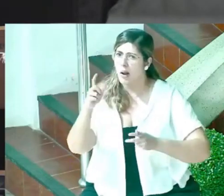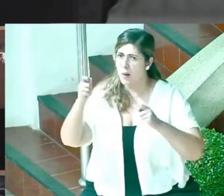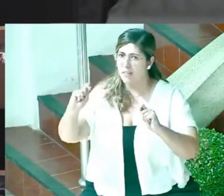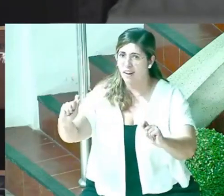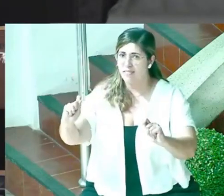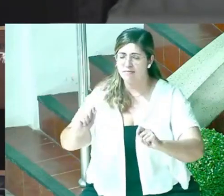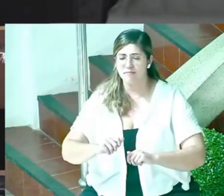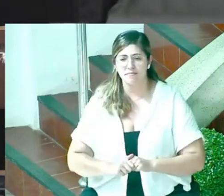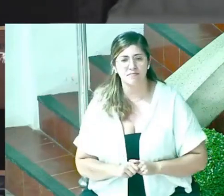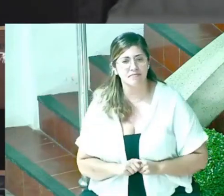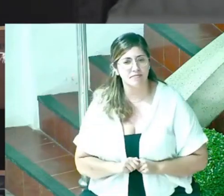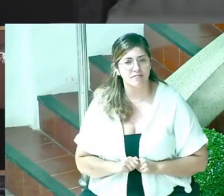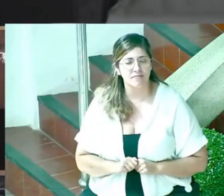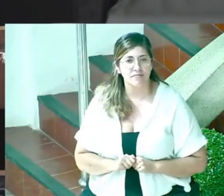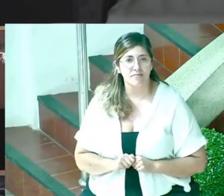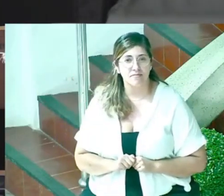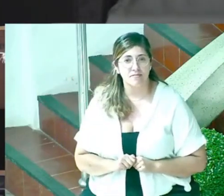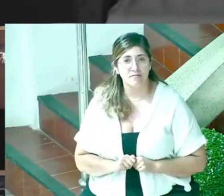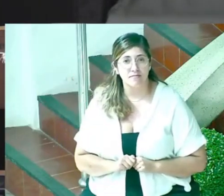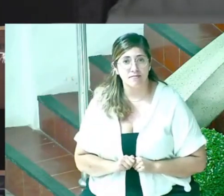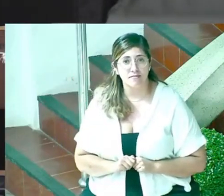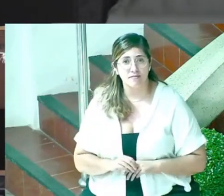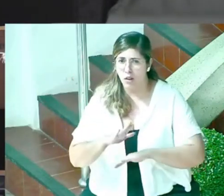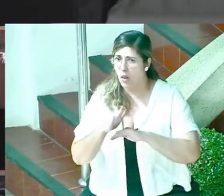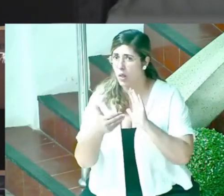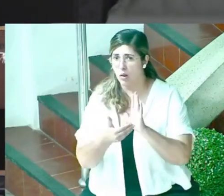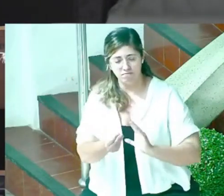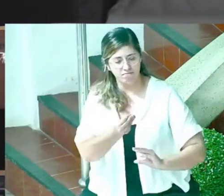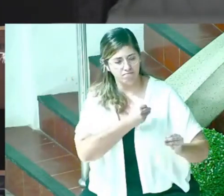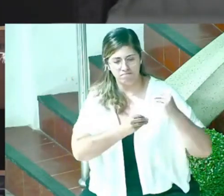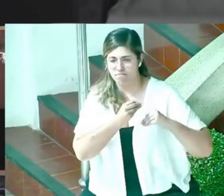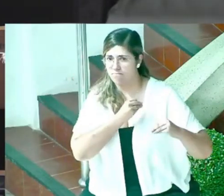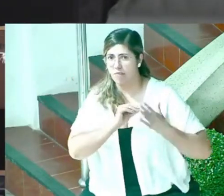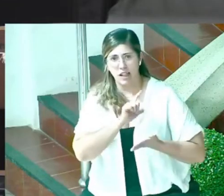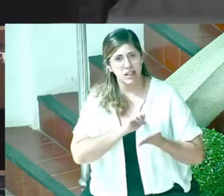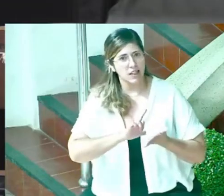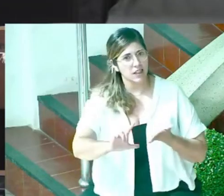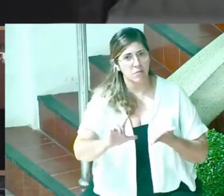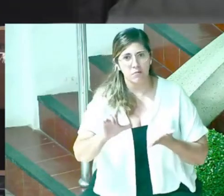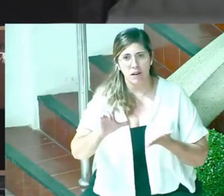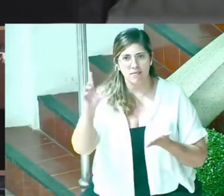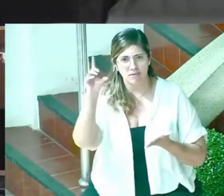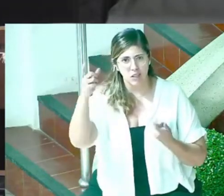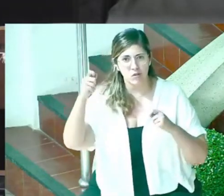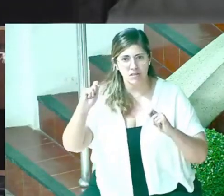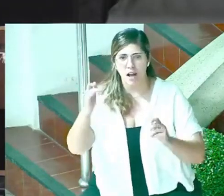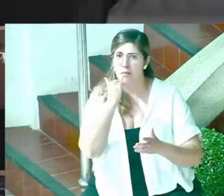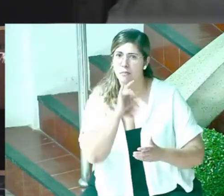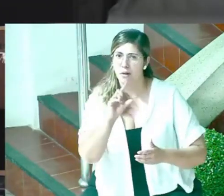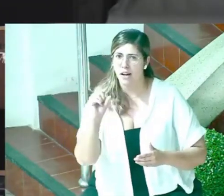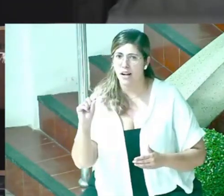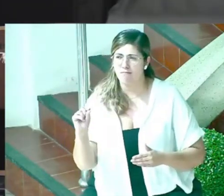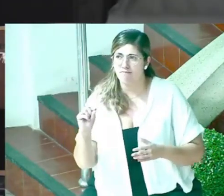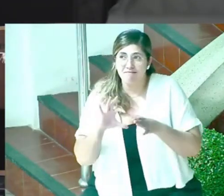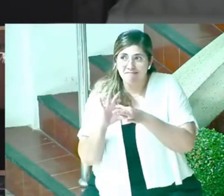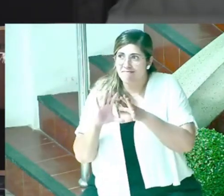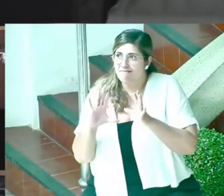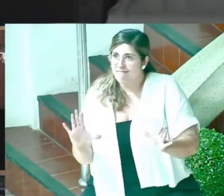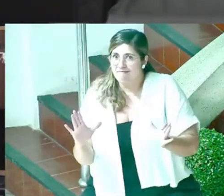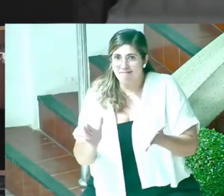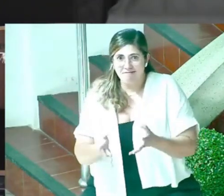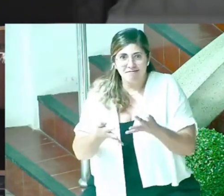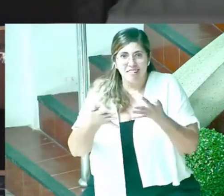você, não significa que você não vai se sentir mal nos meses que virão, nos anos que virão, talvez.